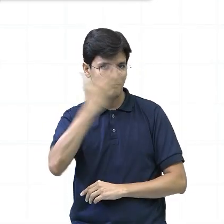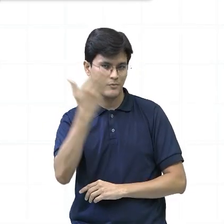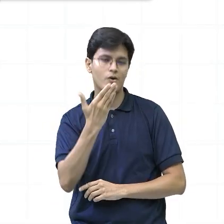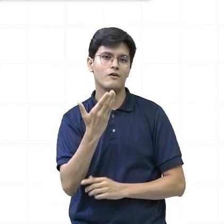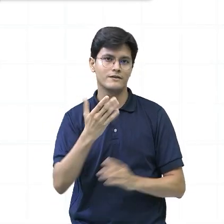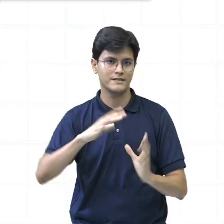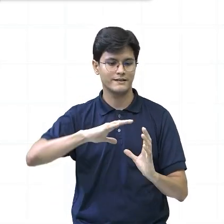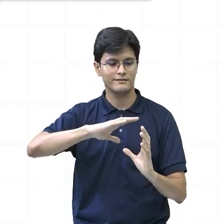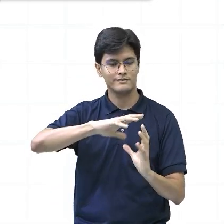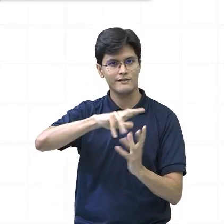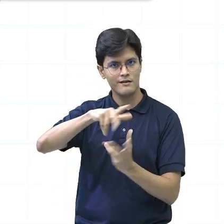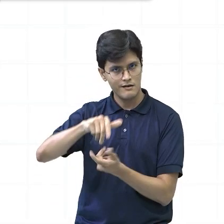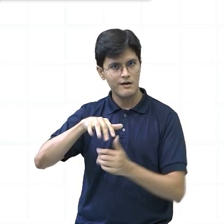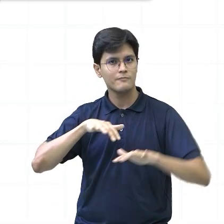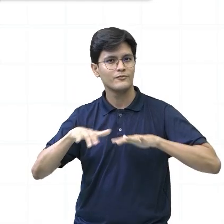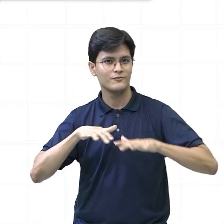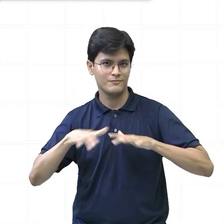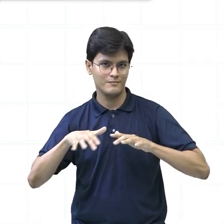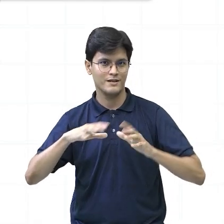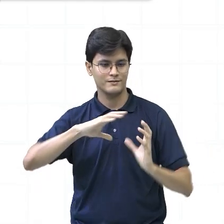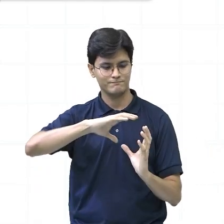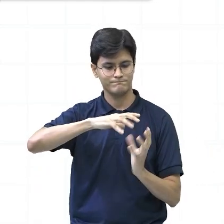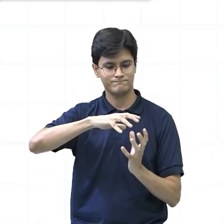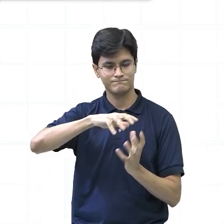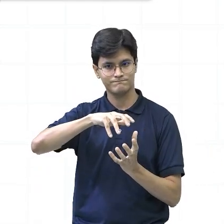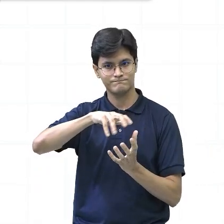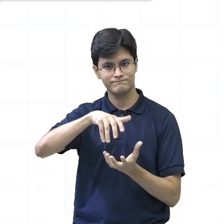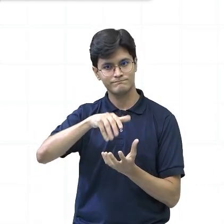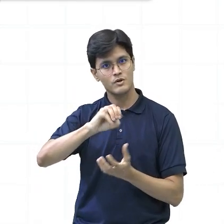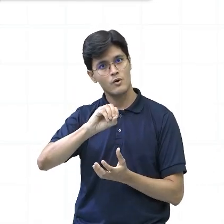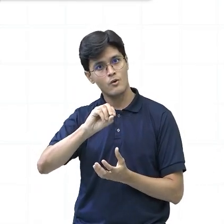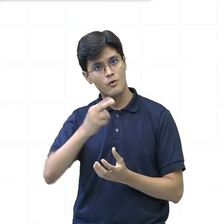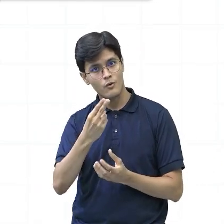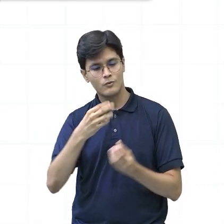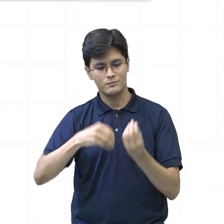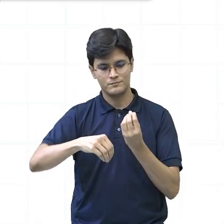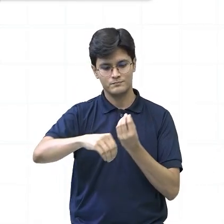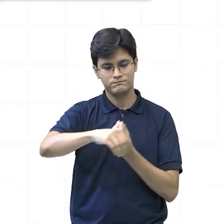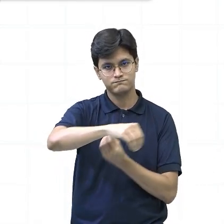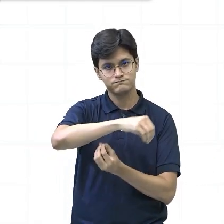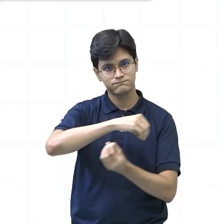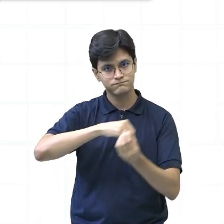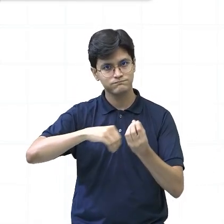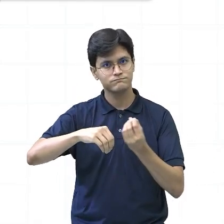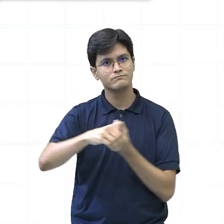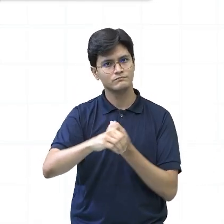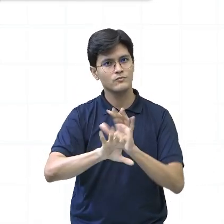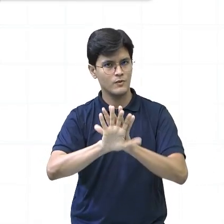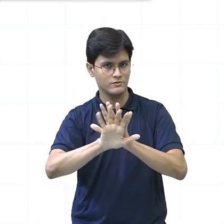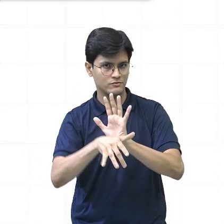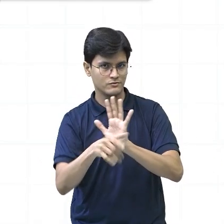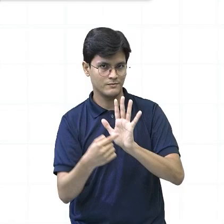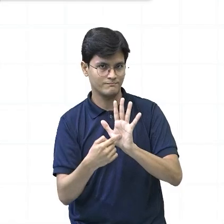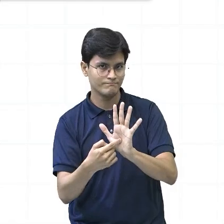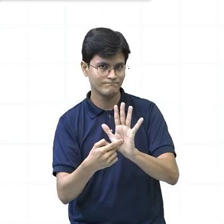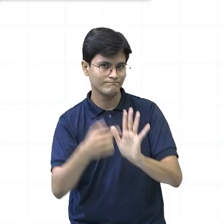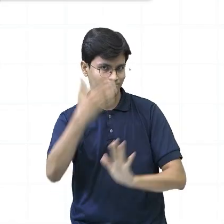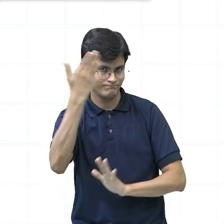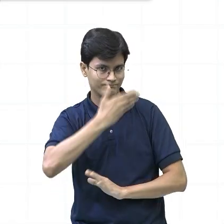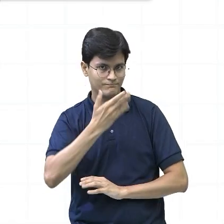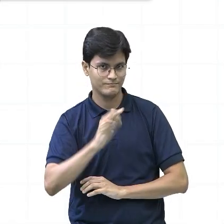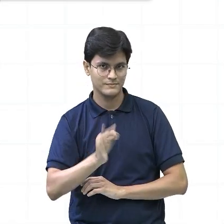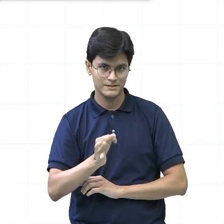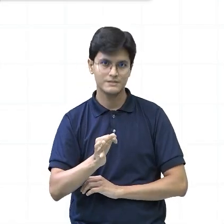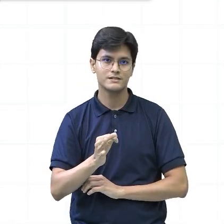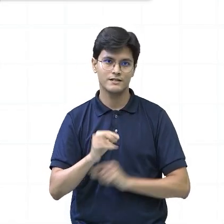se movimentando, tá? Porque a sombra aí está mudando de posição, está indicando que a nossa posição da Terra aqui,